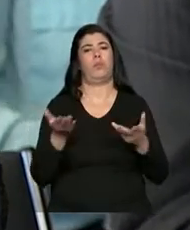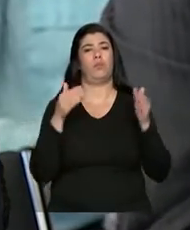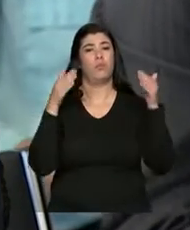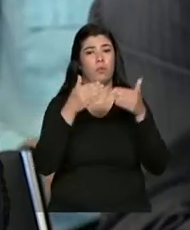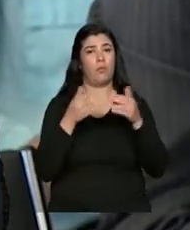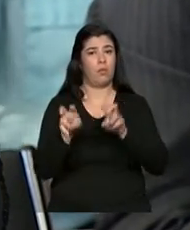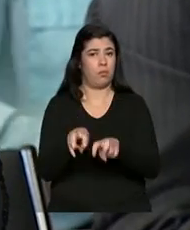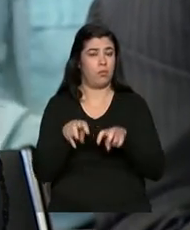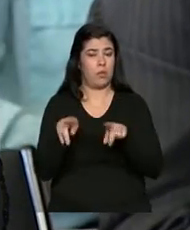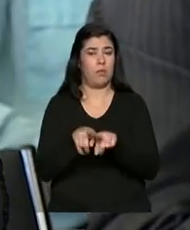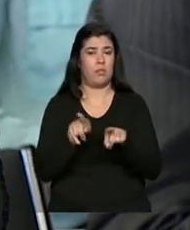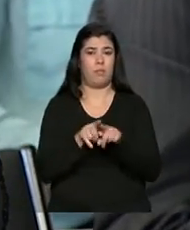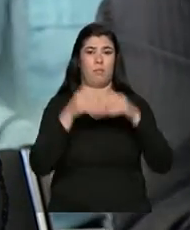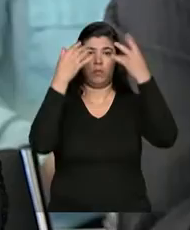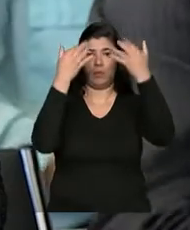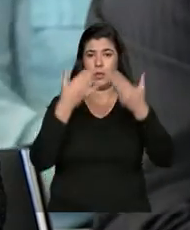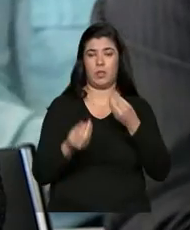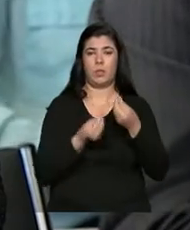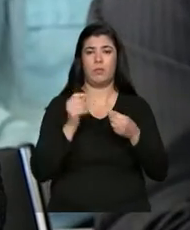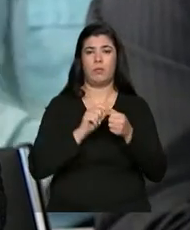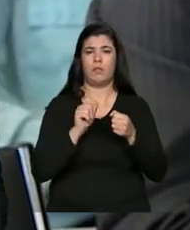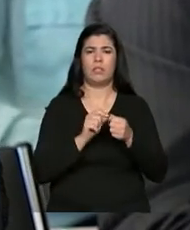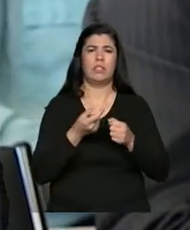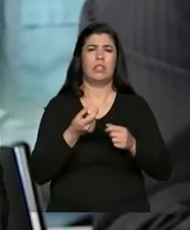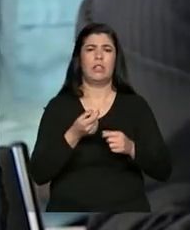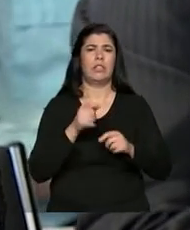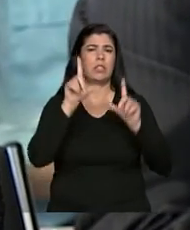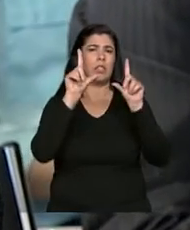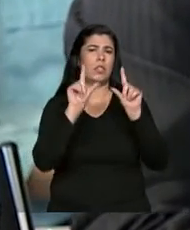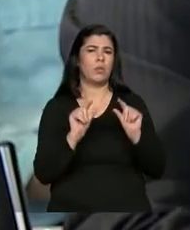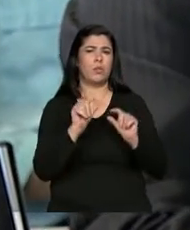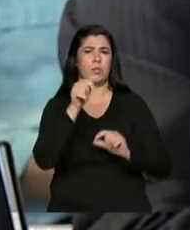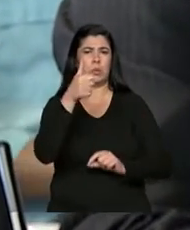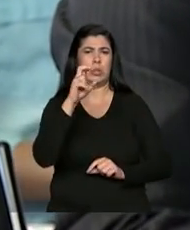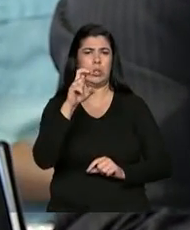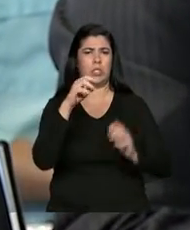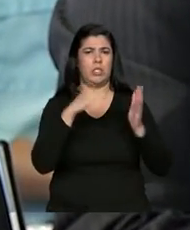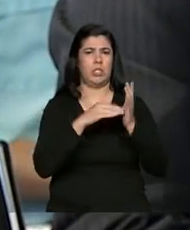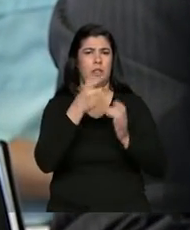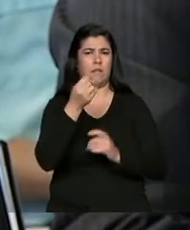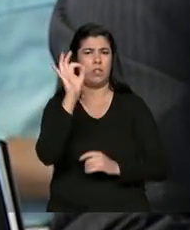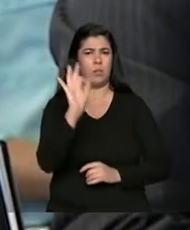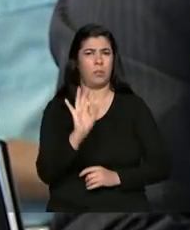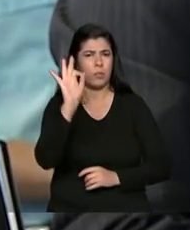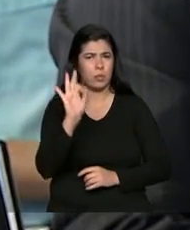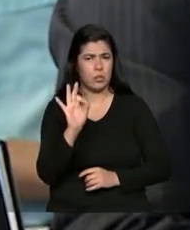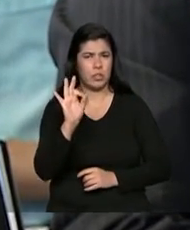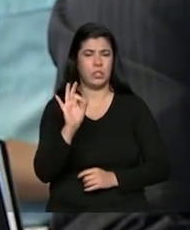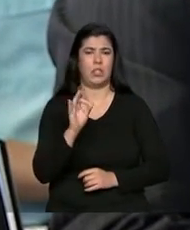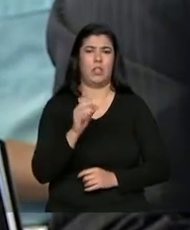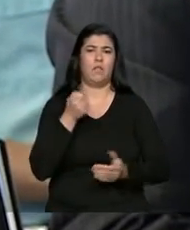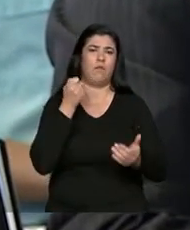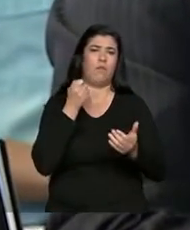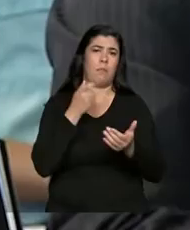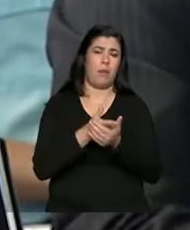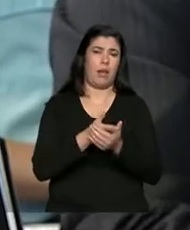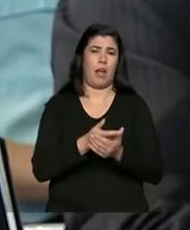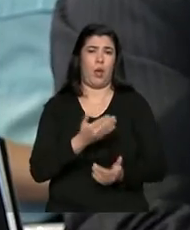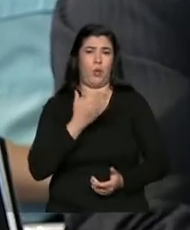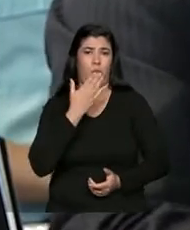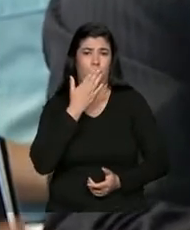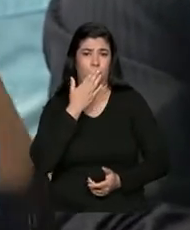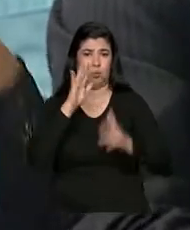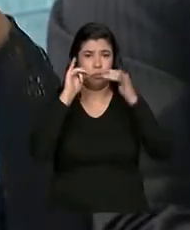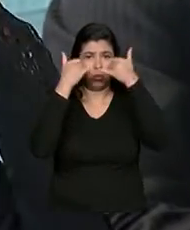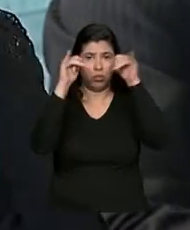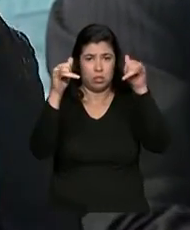o senhor especificas também sobre essa redução de 15 a 20% na bandeira vermelha a partir de quando isso vai poder ser constatado na